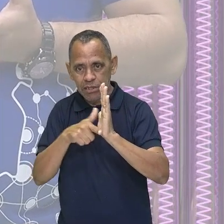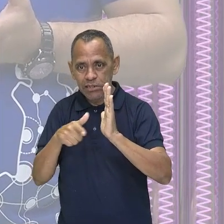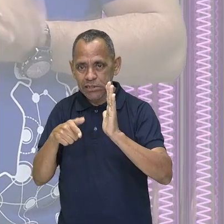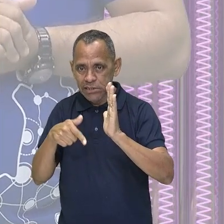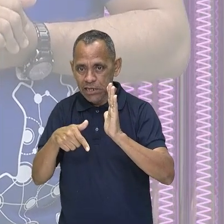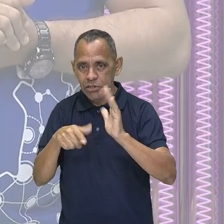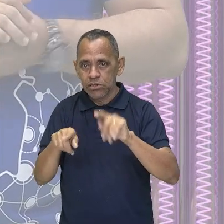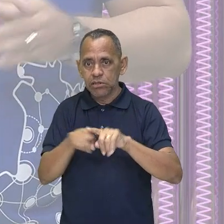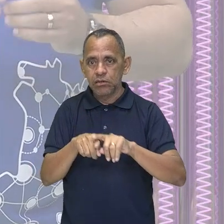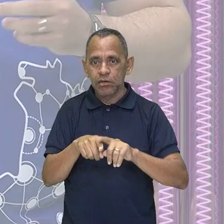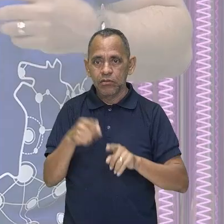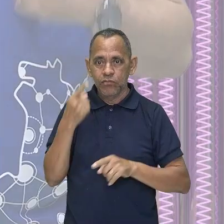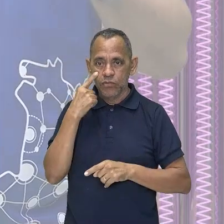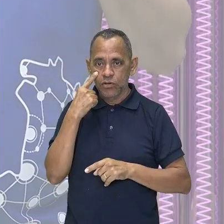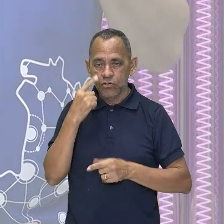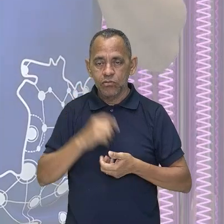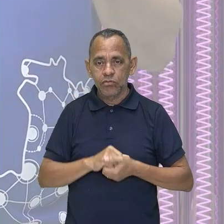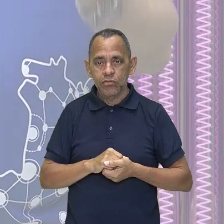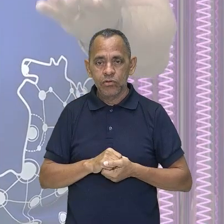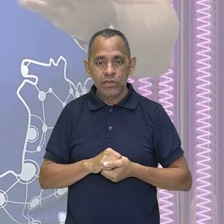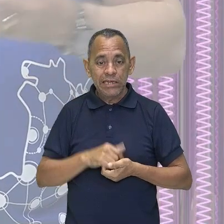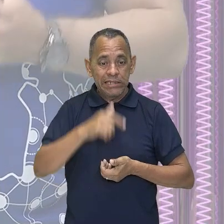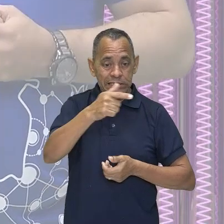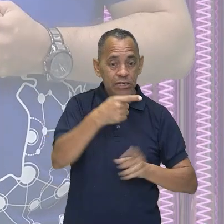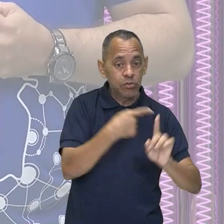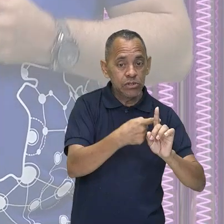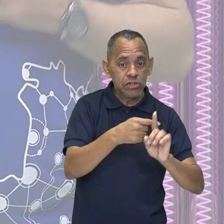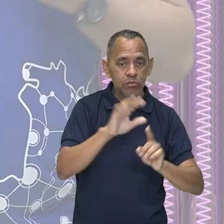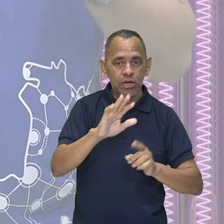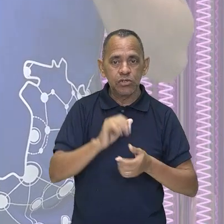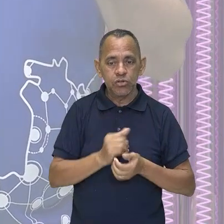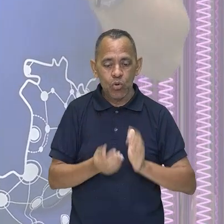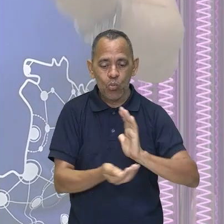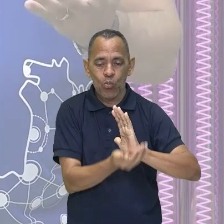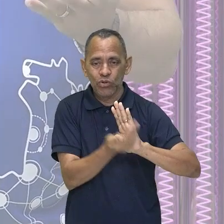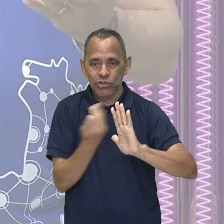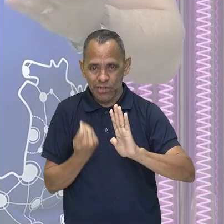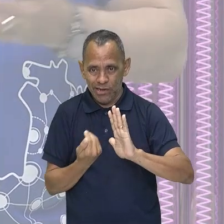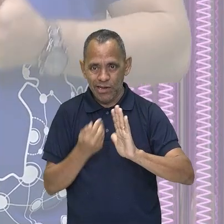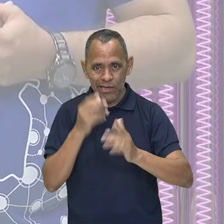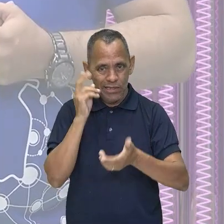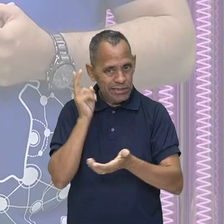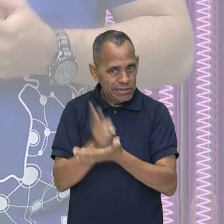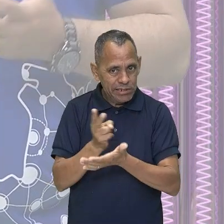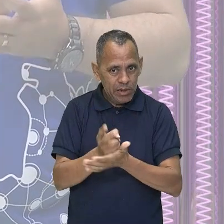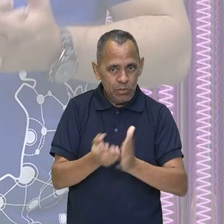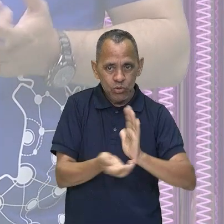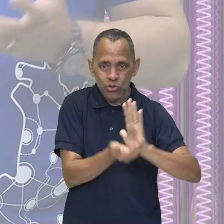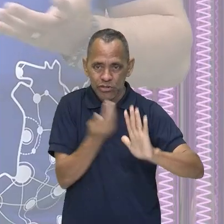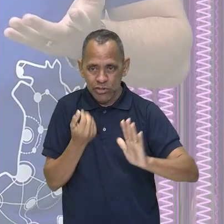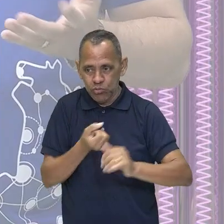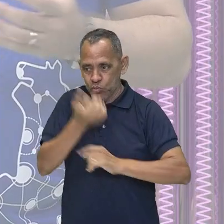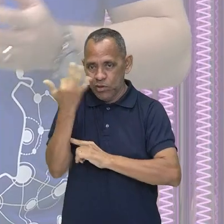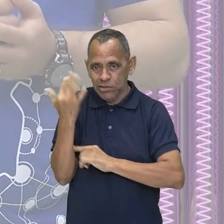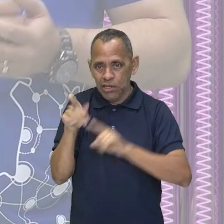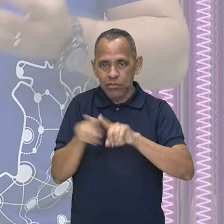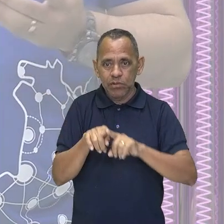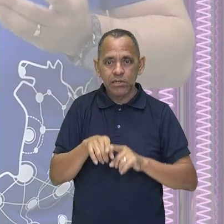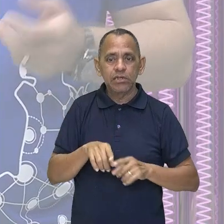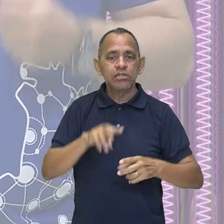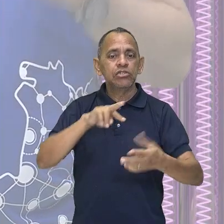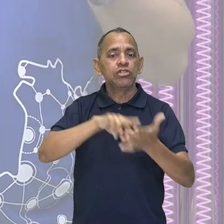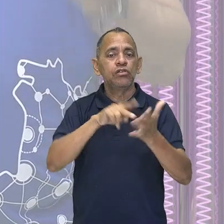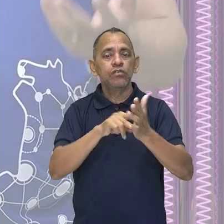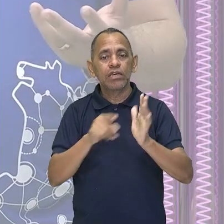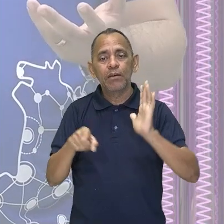era positivo. Mas como eu vou tirar, sempre que a gente tira uma quantidade, é o quê? Menos. Então, é